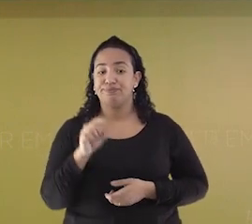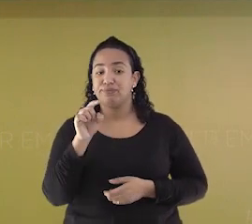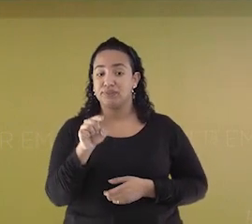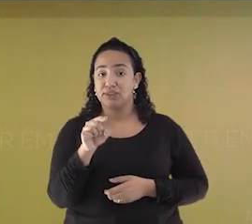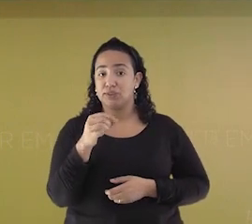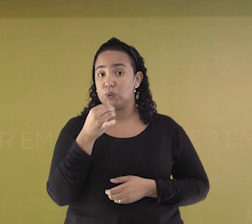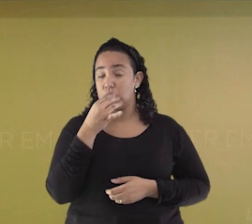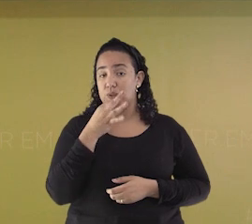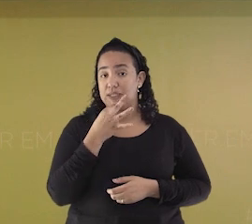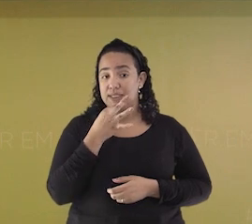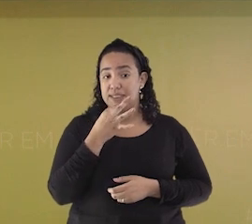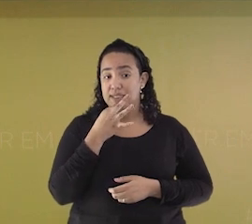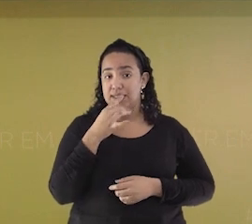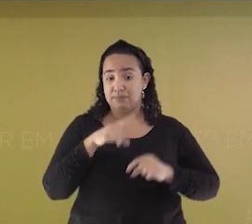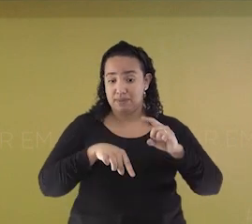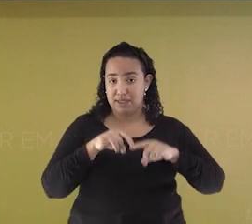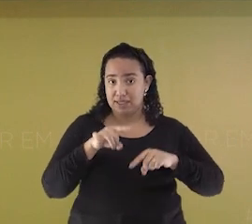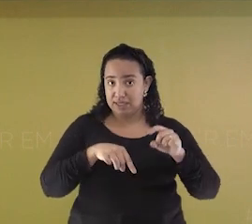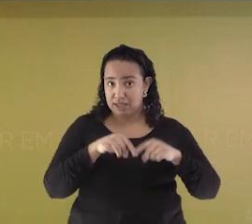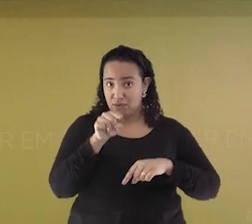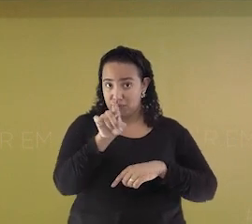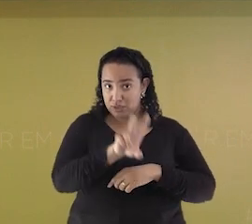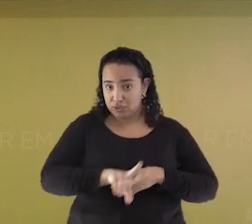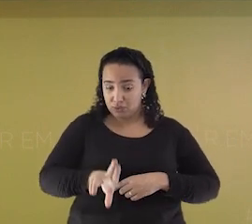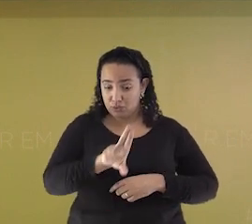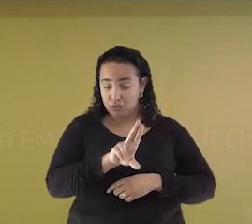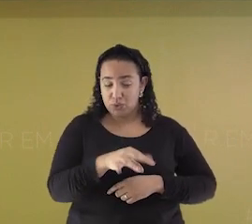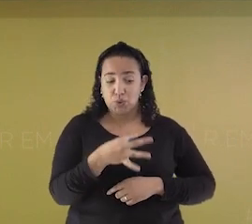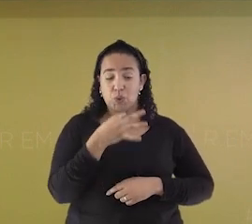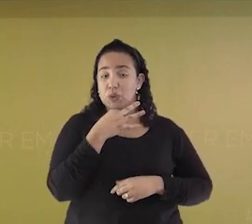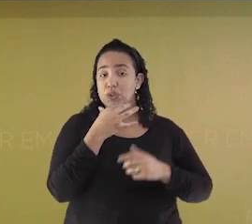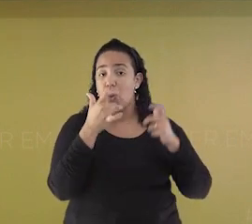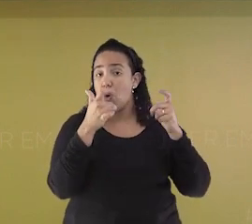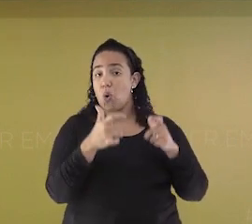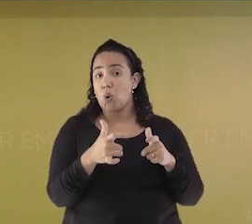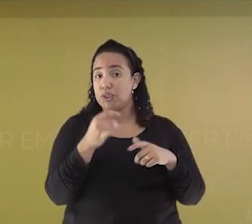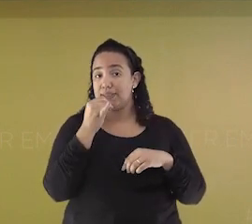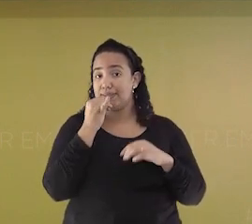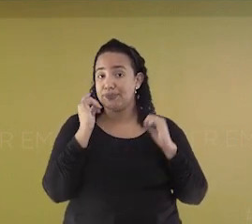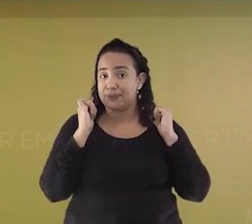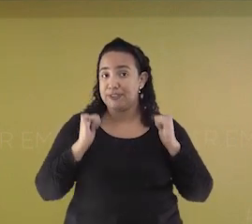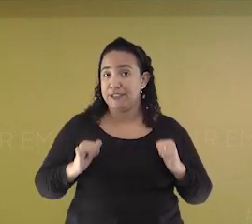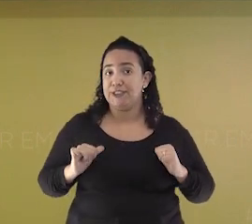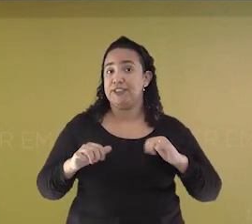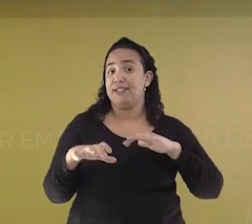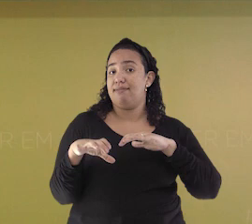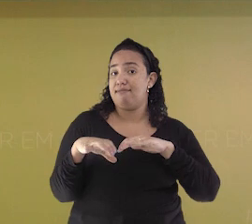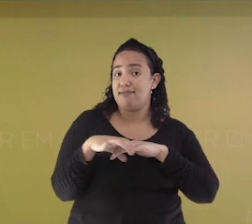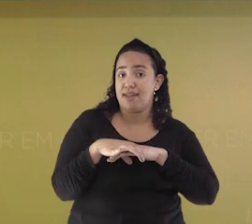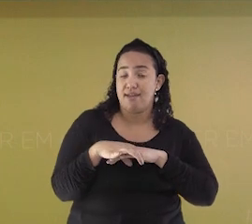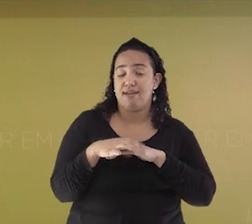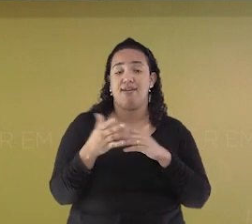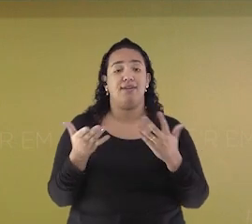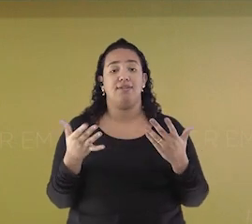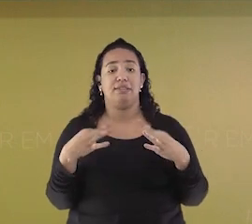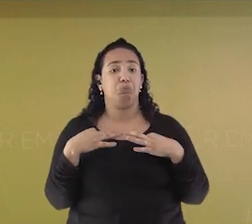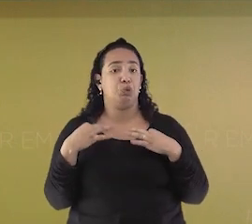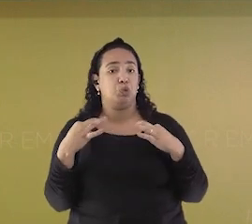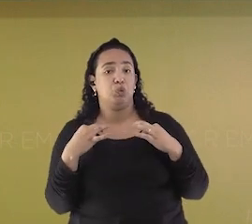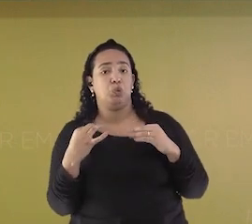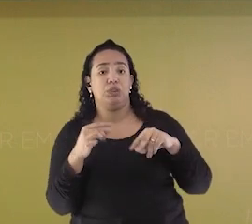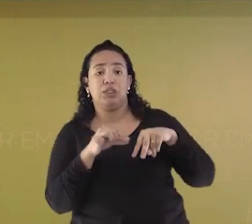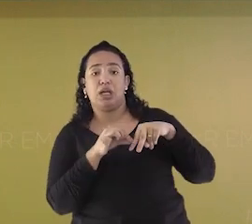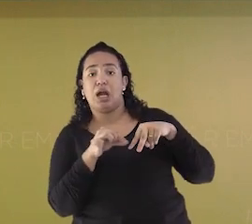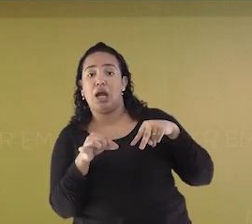como você conheceu os produtos que você usa? Sua mochila, seu tênis, o modelo de calça